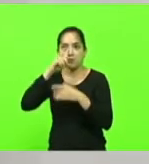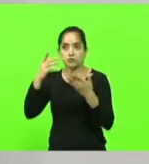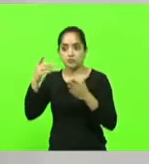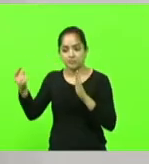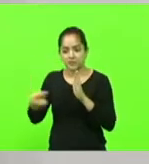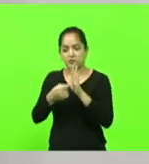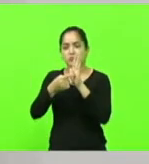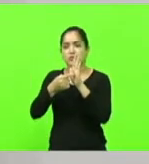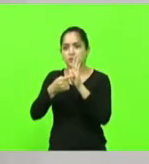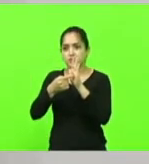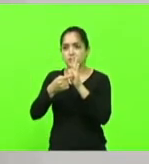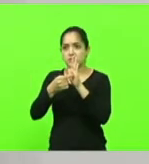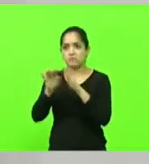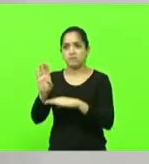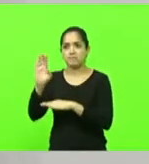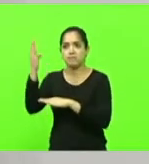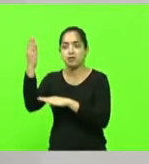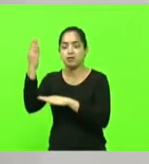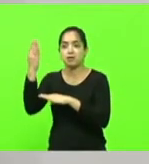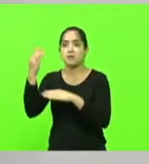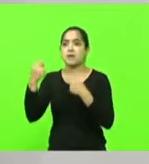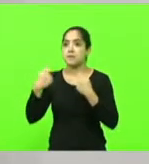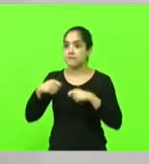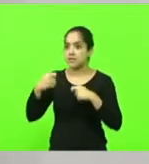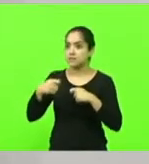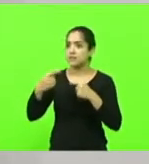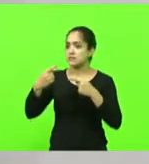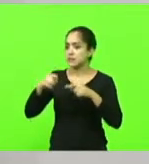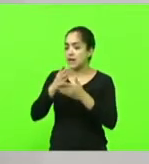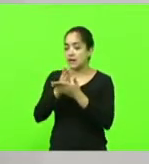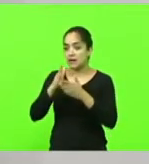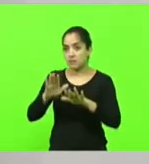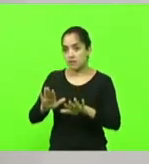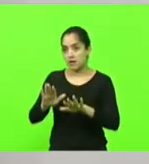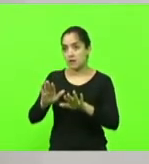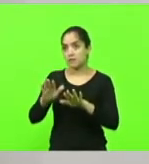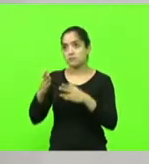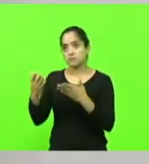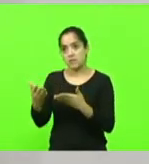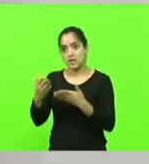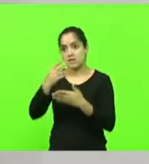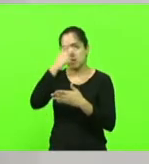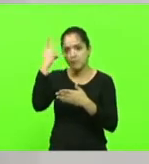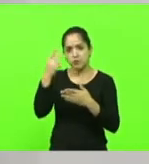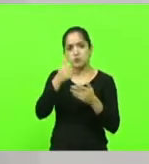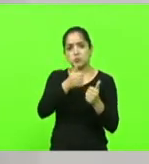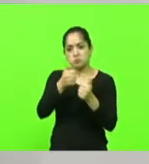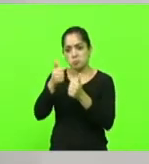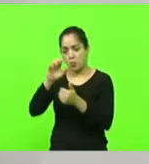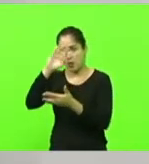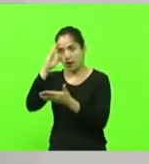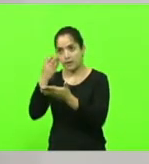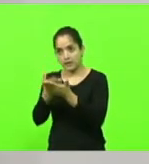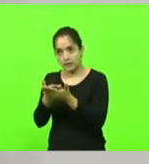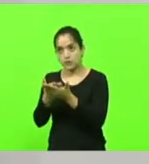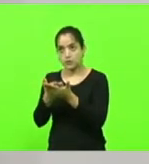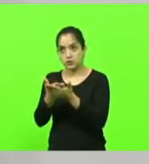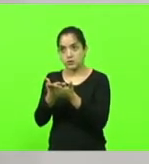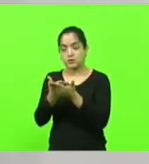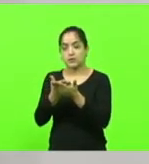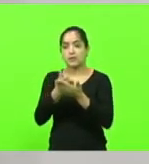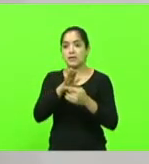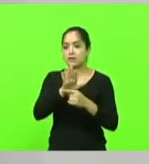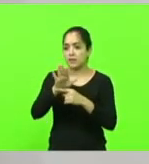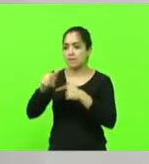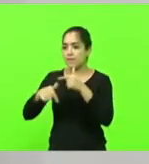denuncismo barato e safado tem que ser combatido. Tem gente que é do bem, que acredita em prestar serviço ao país,